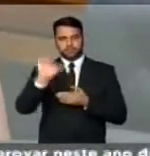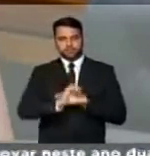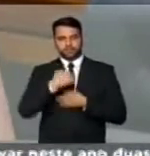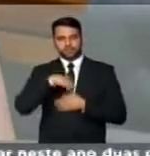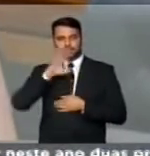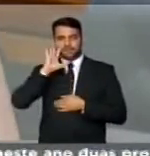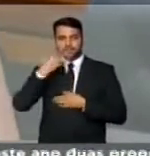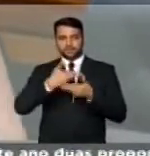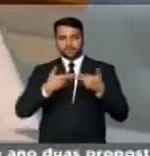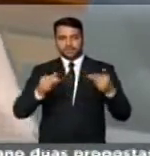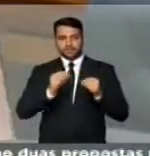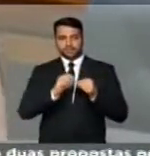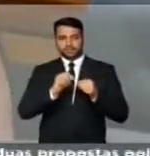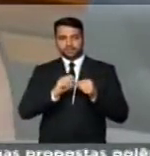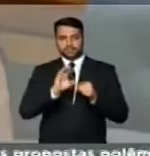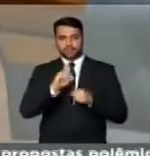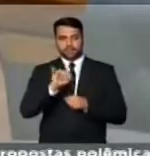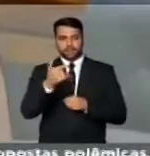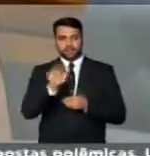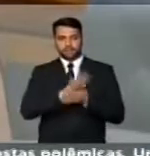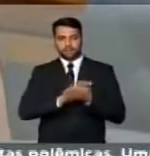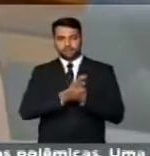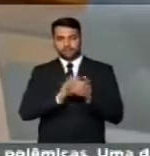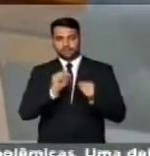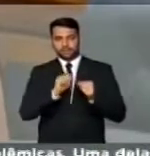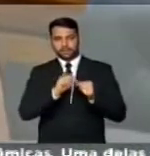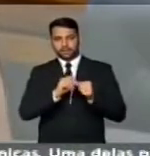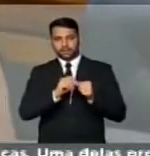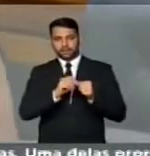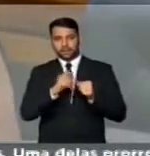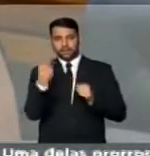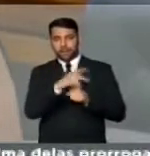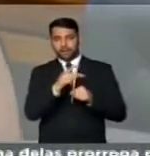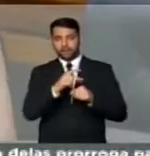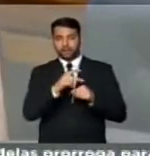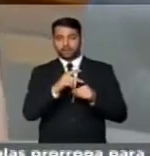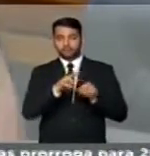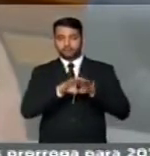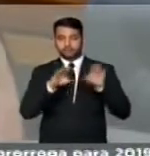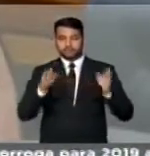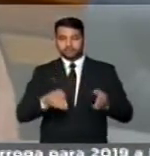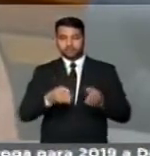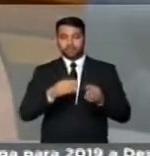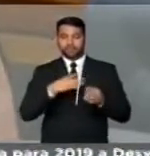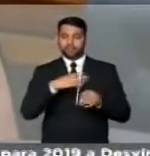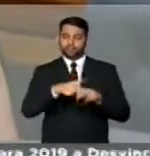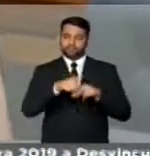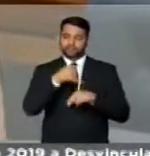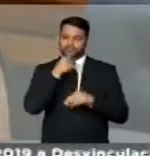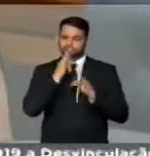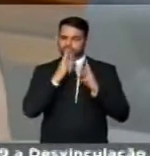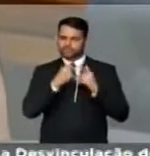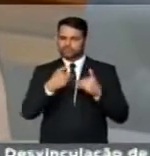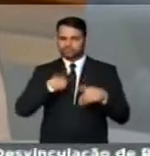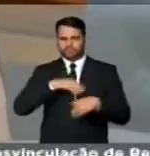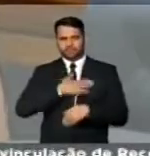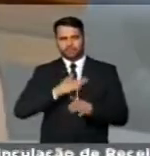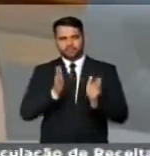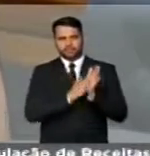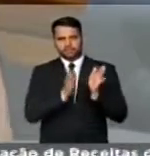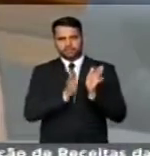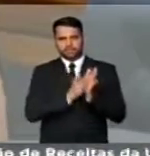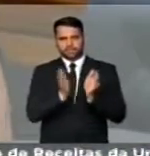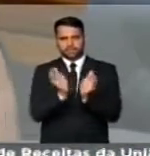decisão sobre uma questão de ordem que não foi feita à mesa diretora da casa. Então, lamentamos tudo isso e quero parabenizar a